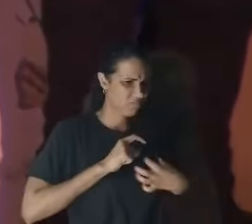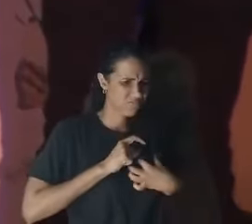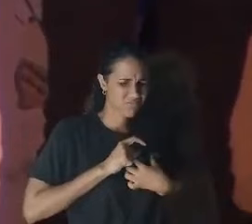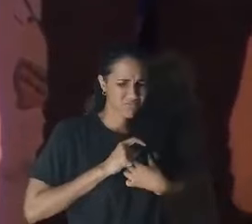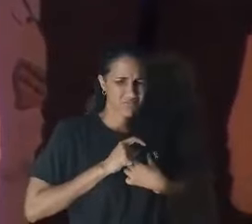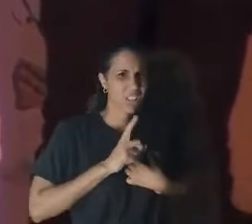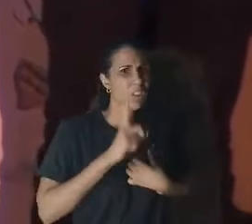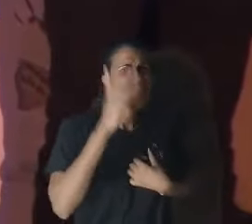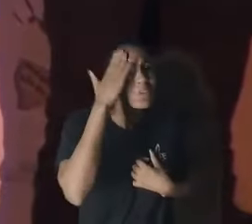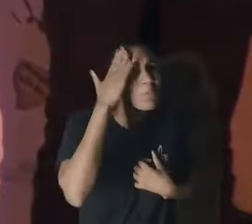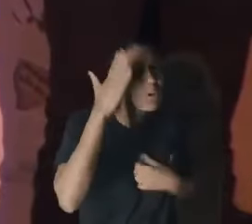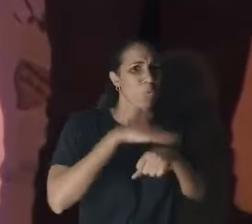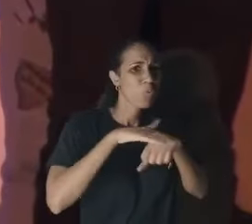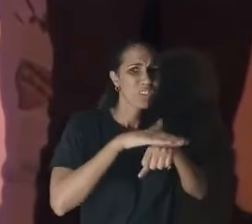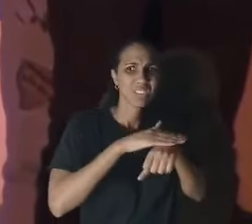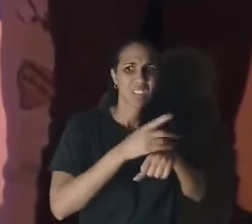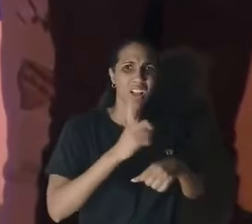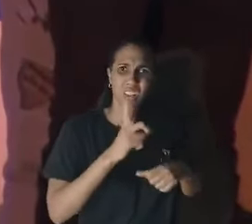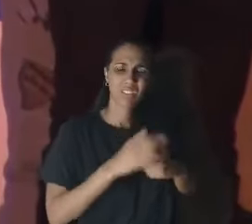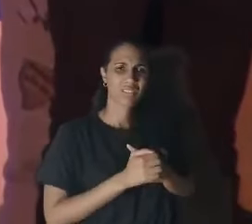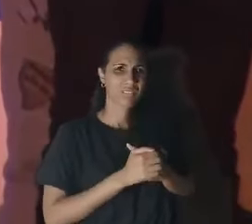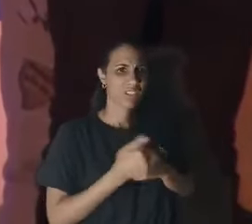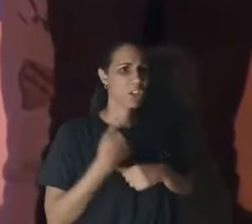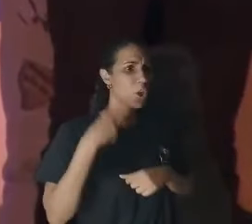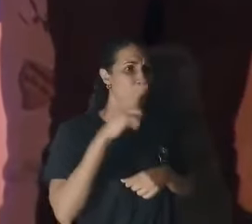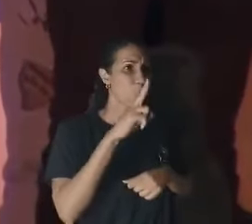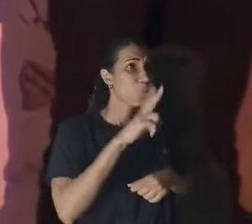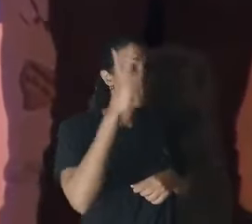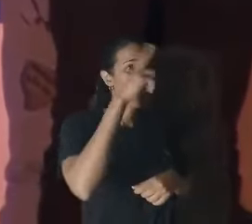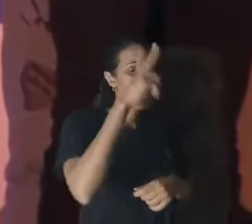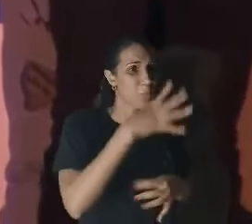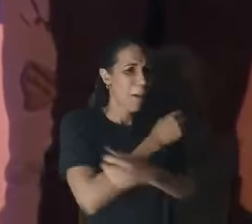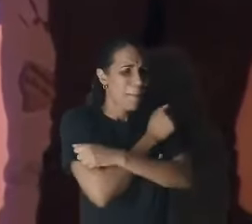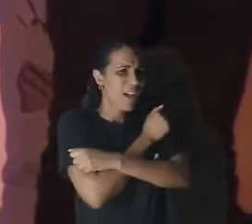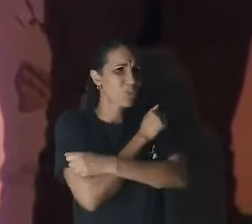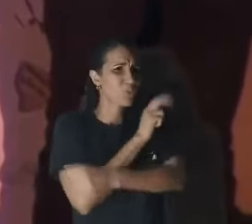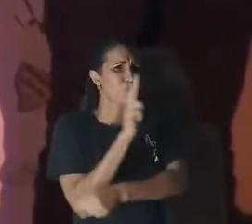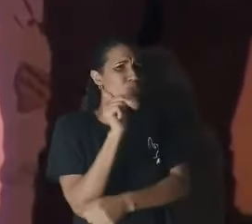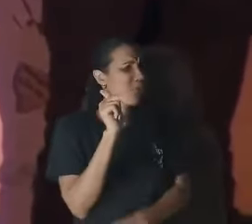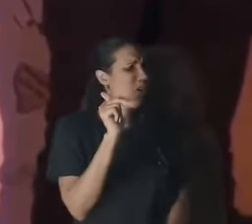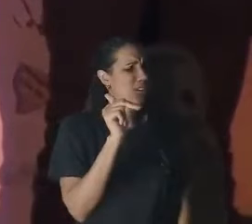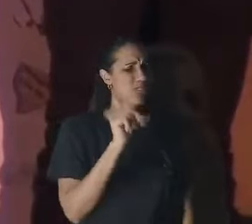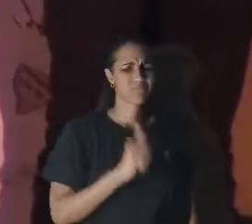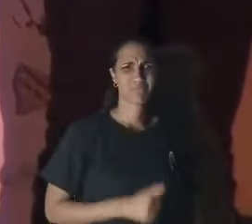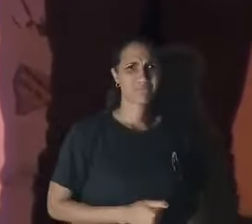não sabia conversar. Eu não me lembro de um abraço que meu pai me deu.